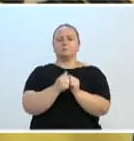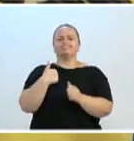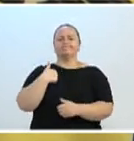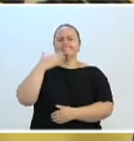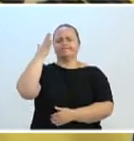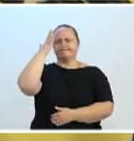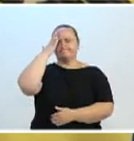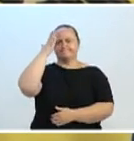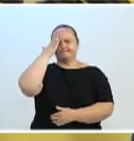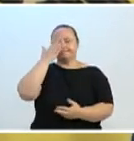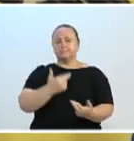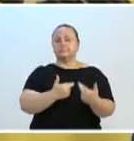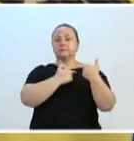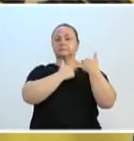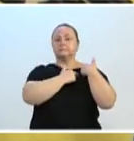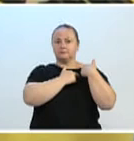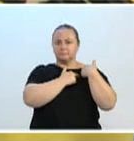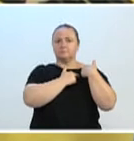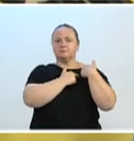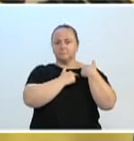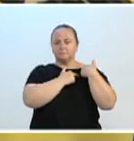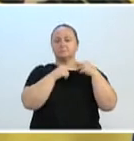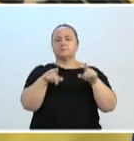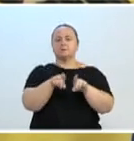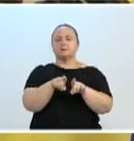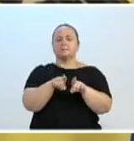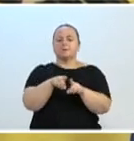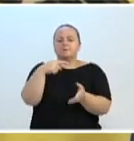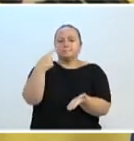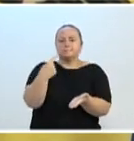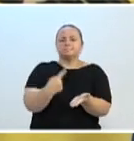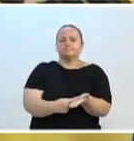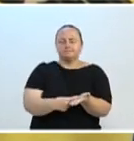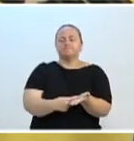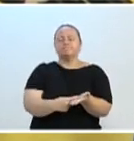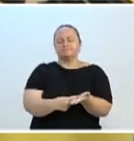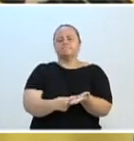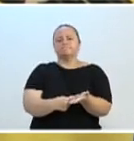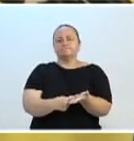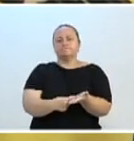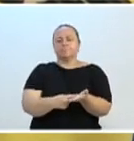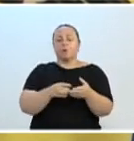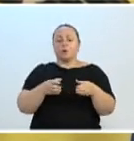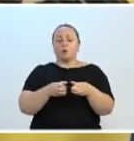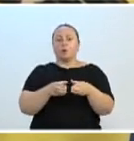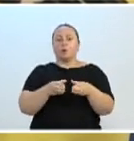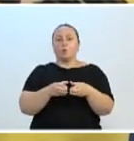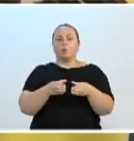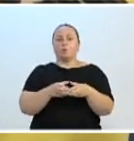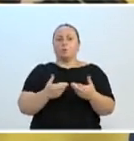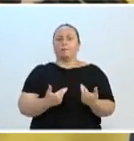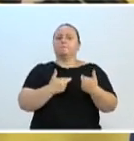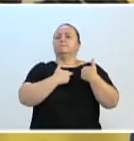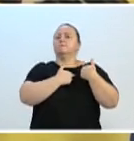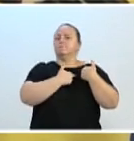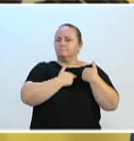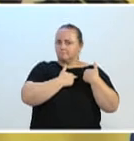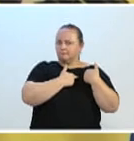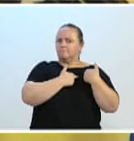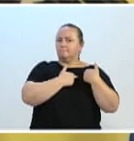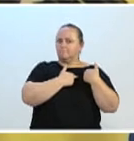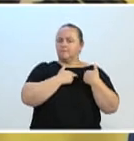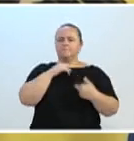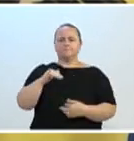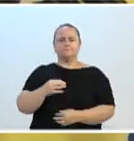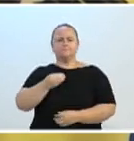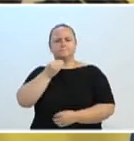responsabilidade e o comprometimento que a nossa gestão carrega. Estou tendo essa oportunidade porque tenho o